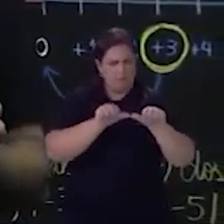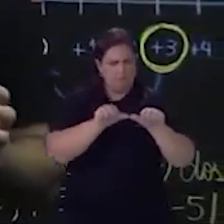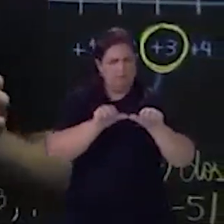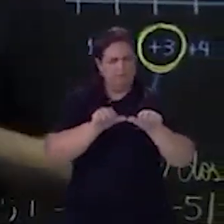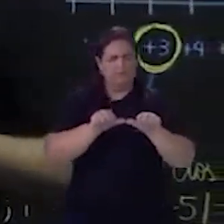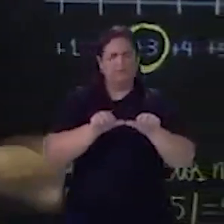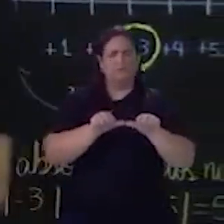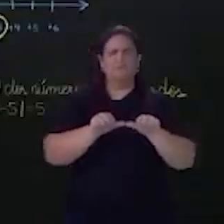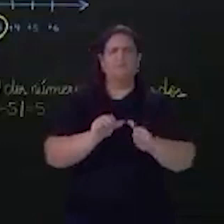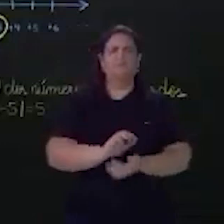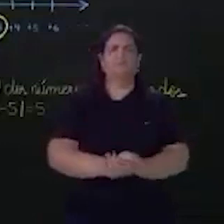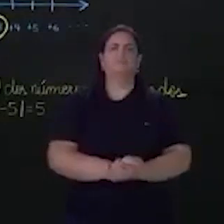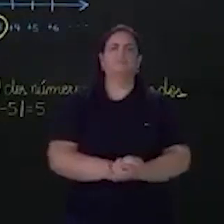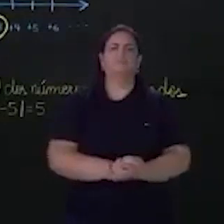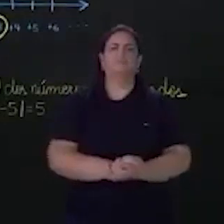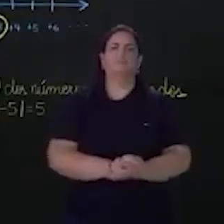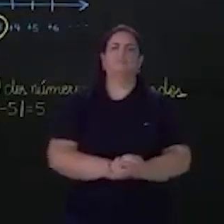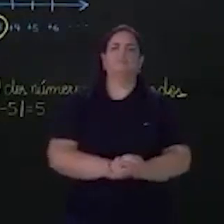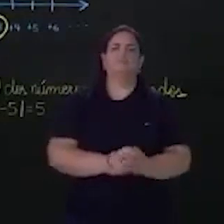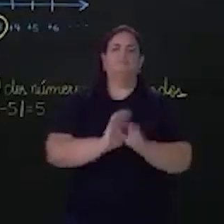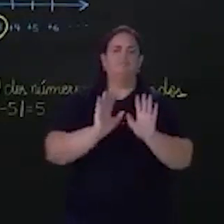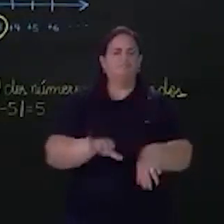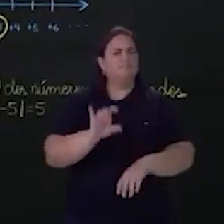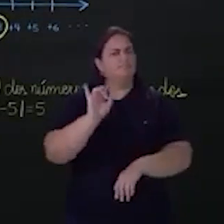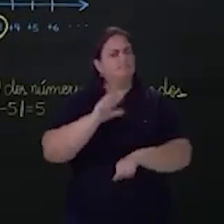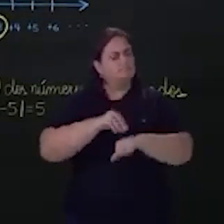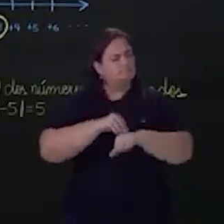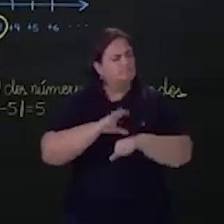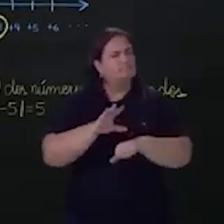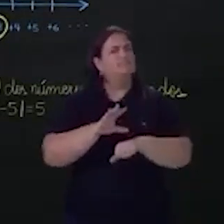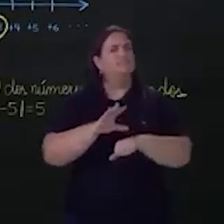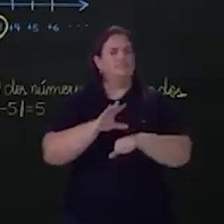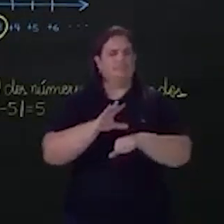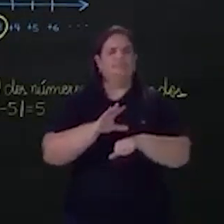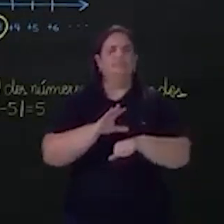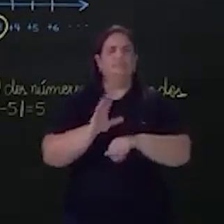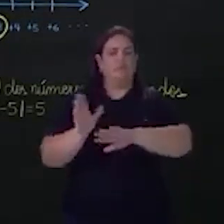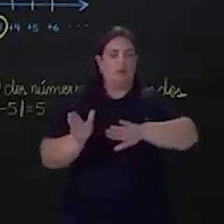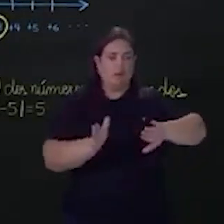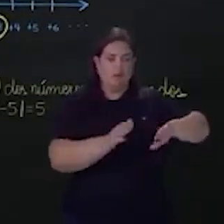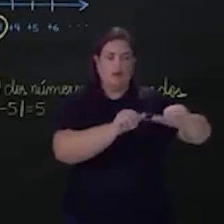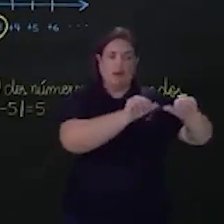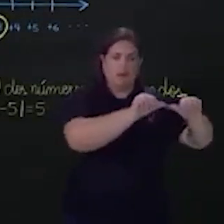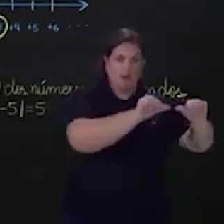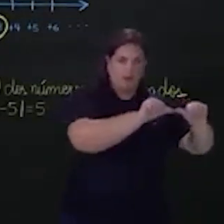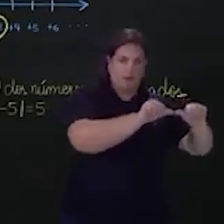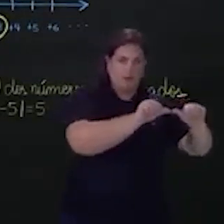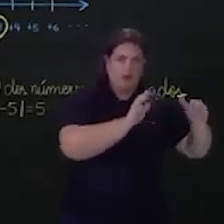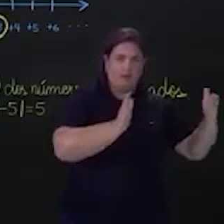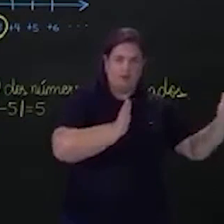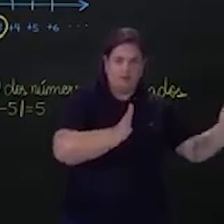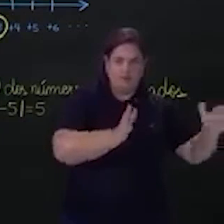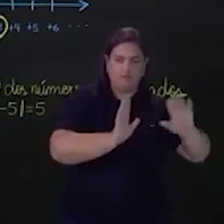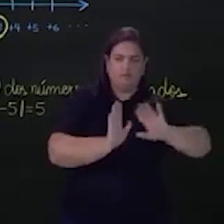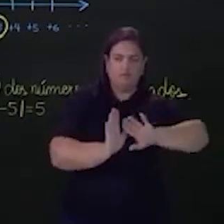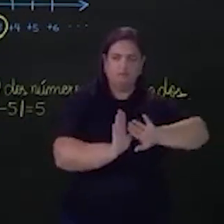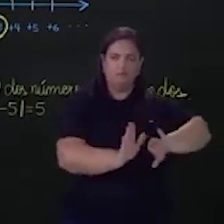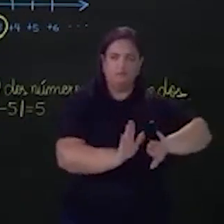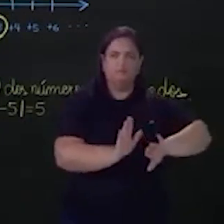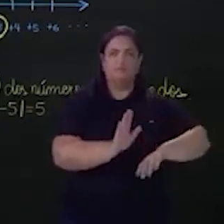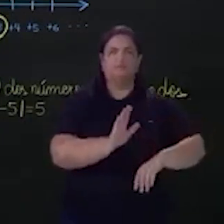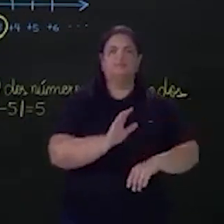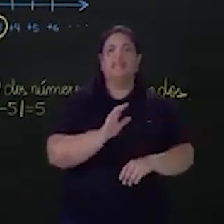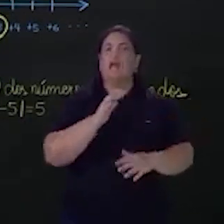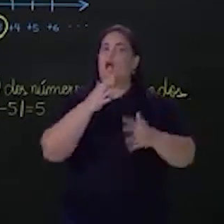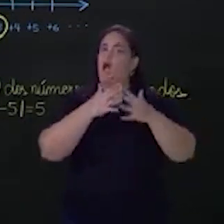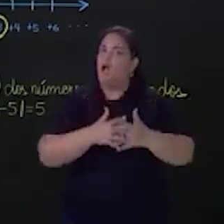simétricos, tá? Então, essa ideia básica é em relação a essa primeira parte, números simétricos ou opostos, e